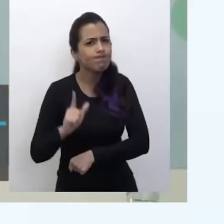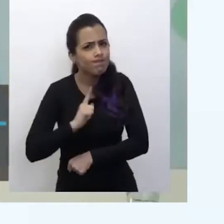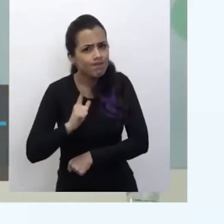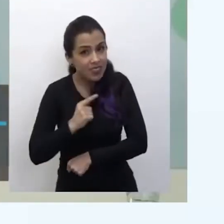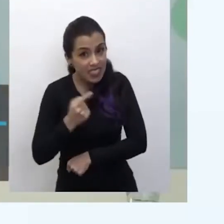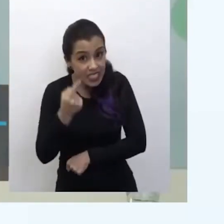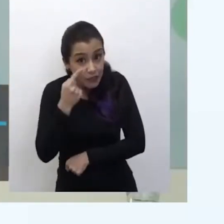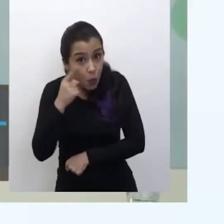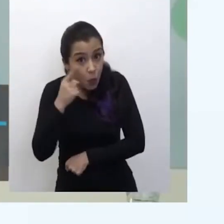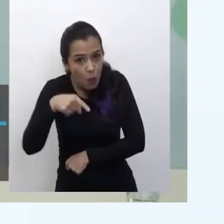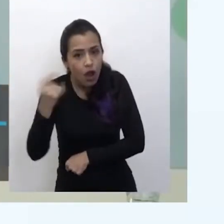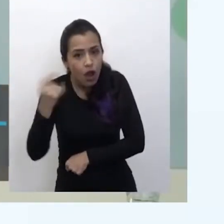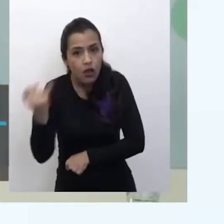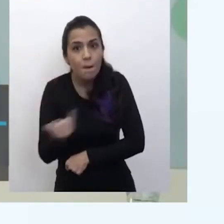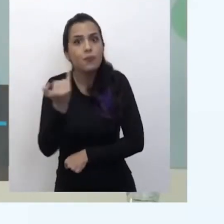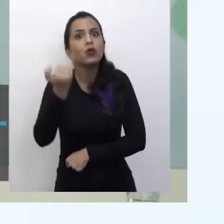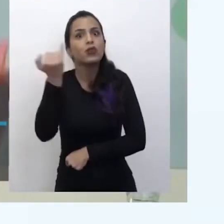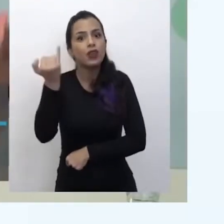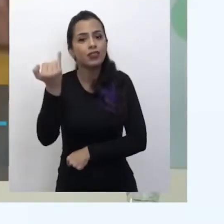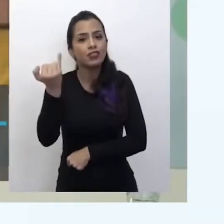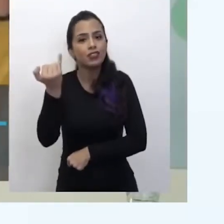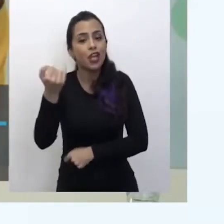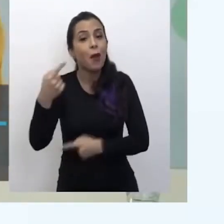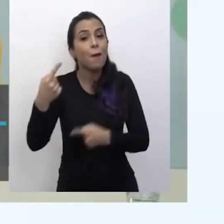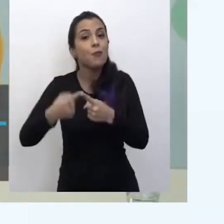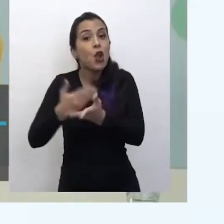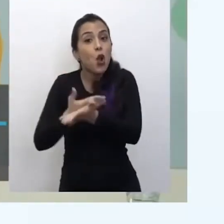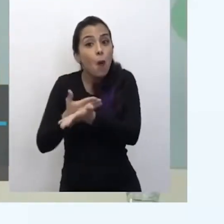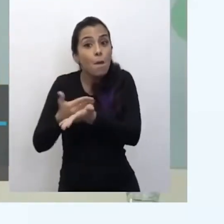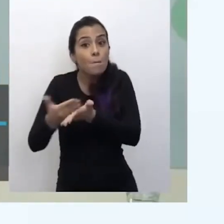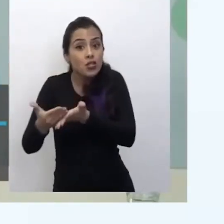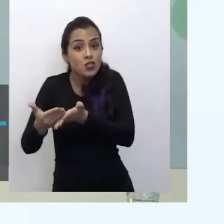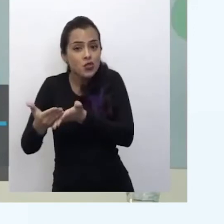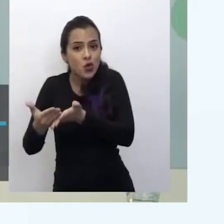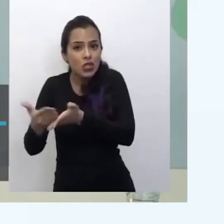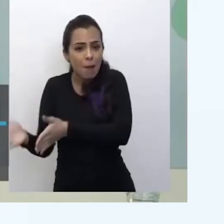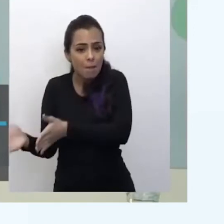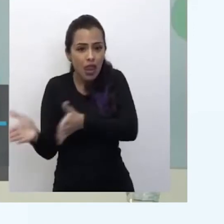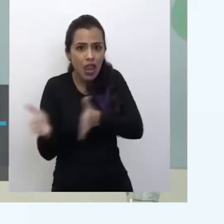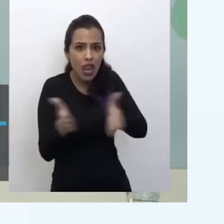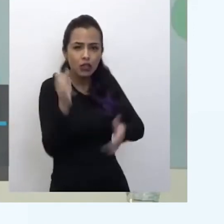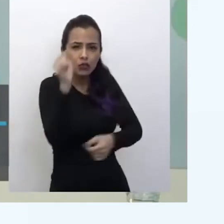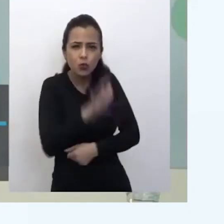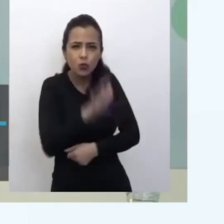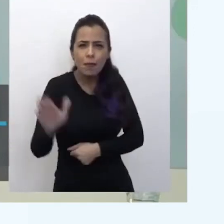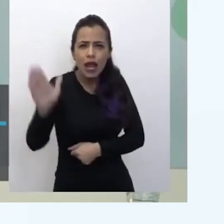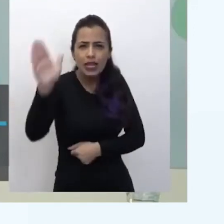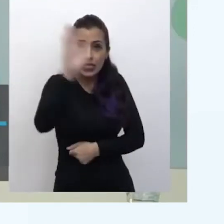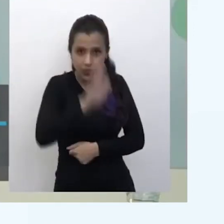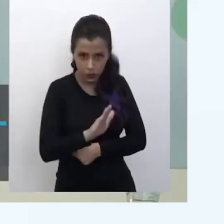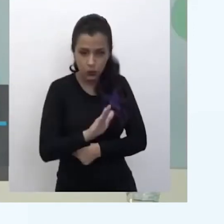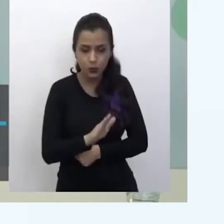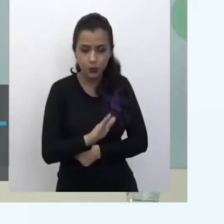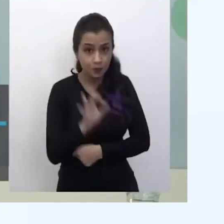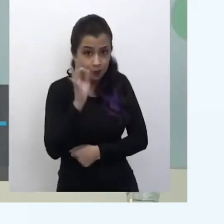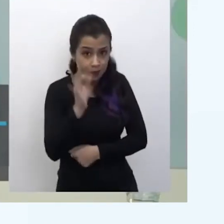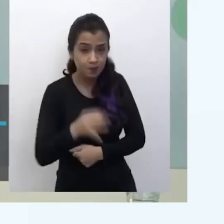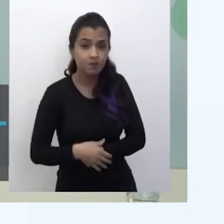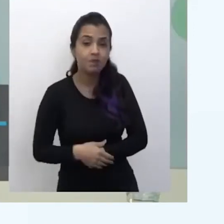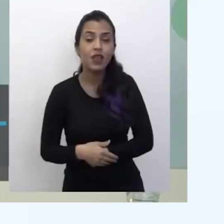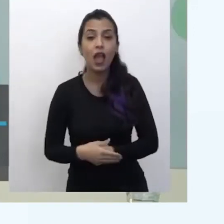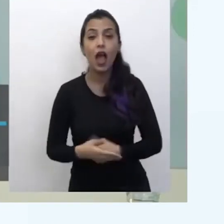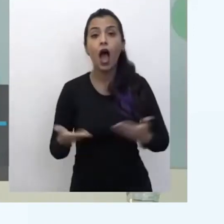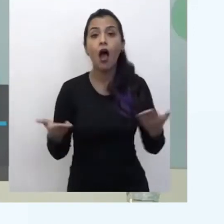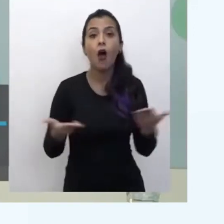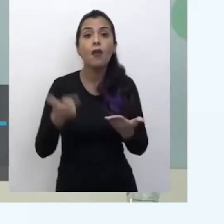muito importante no Slam no Brasil, com a chegada da competição de Slam no Brasil, de Slam de poesia, né? E para a gente